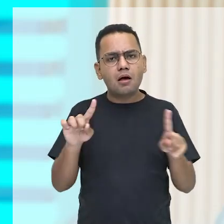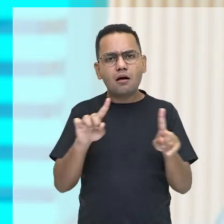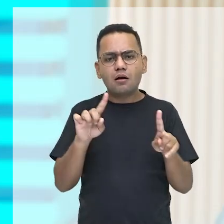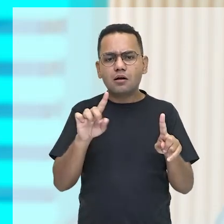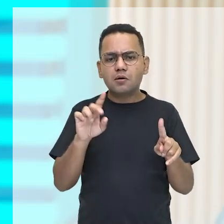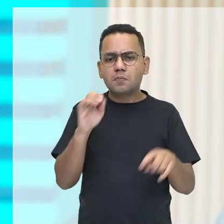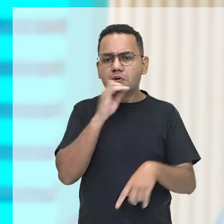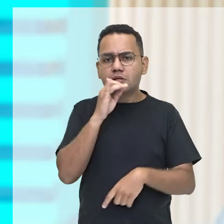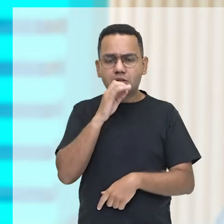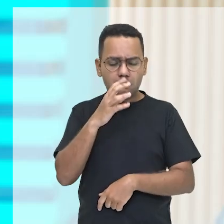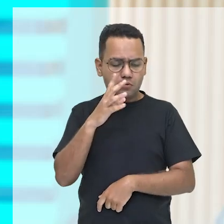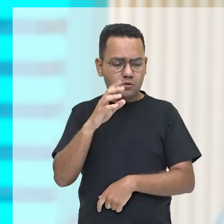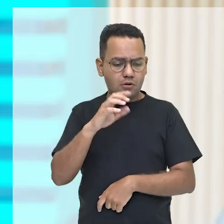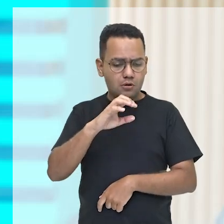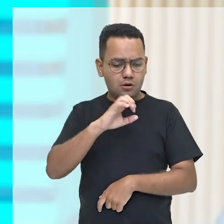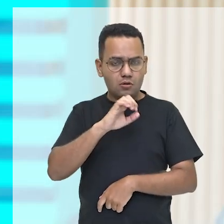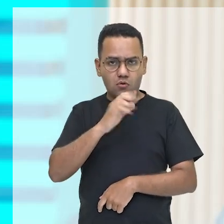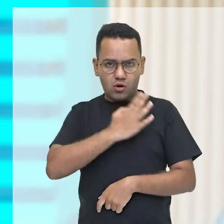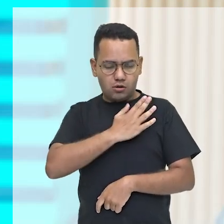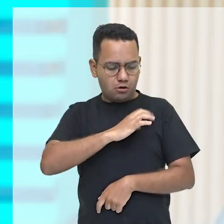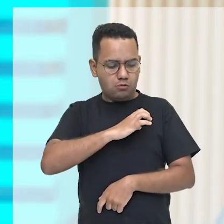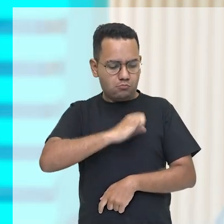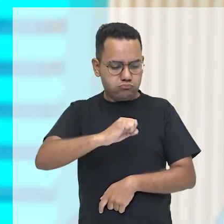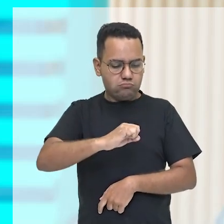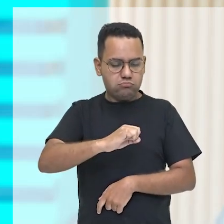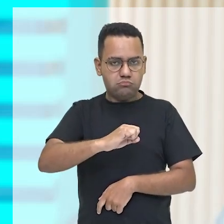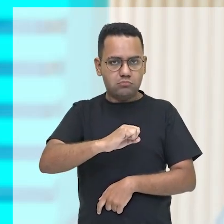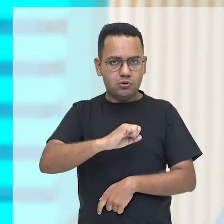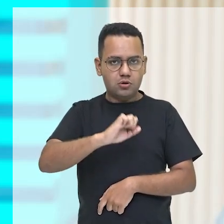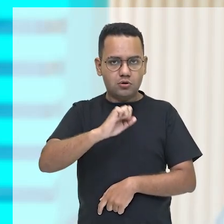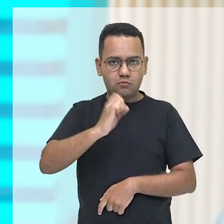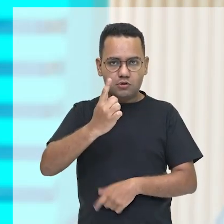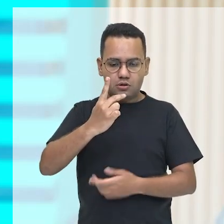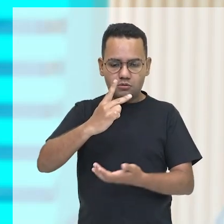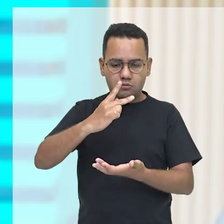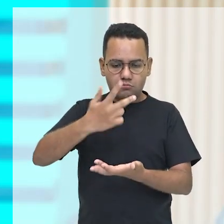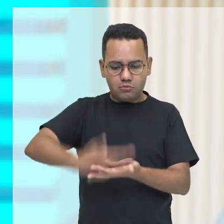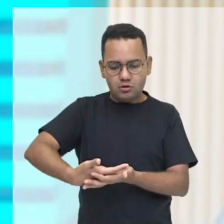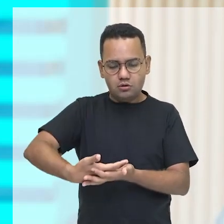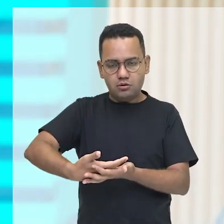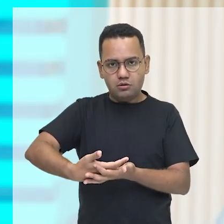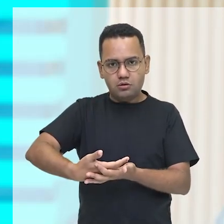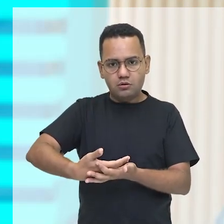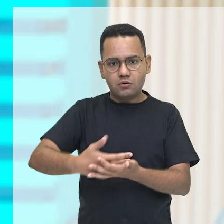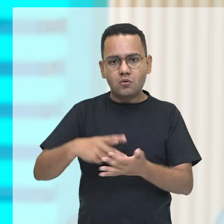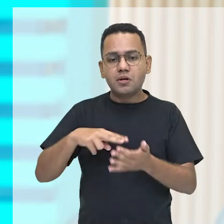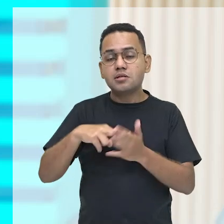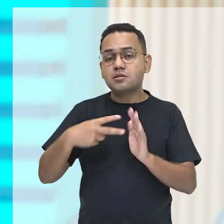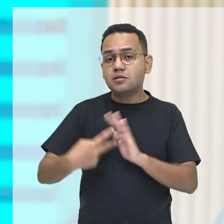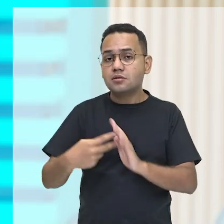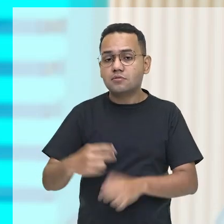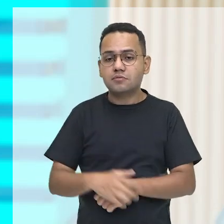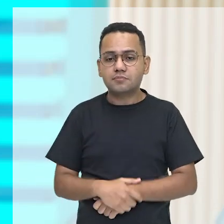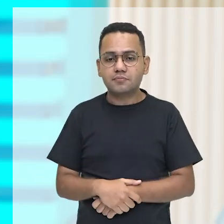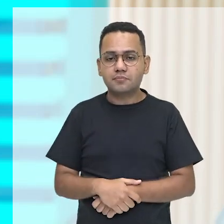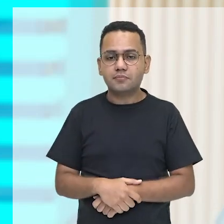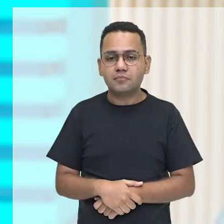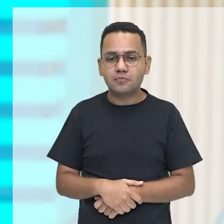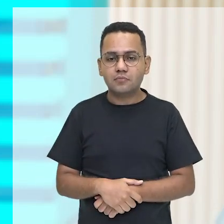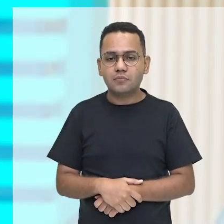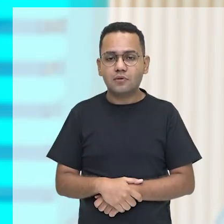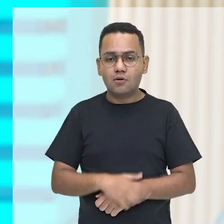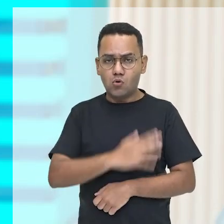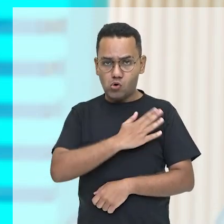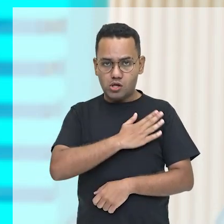você cai duro no chão. Isso daí pode ter sido uma hipertensão, pico que